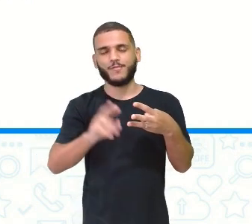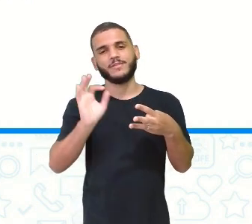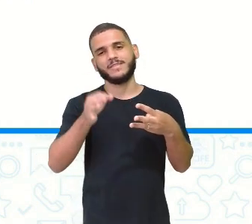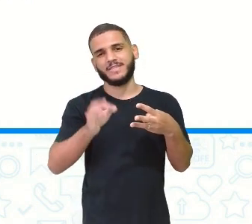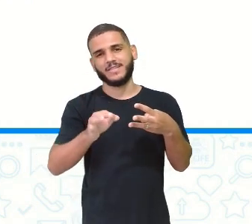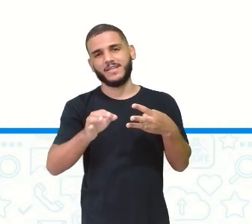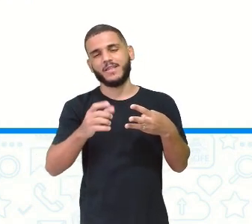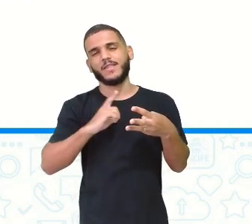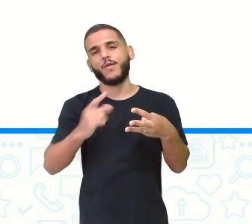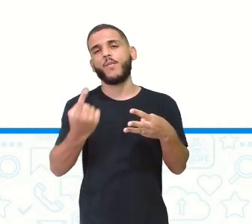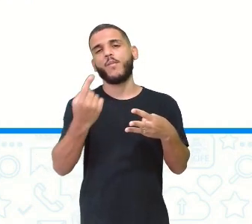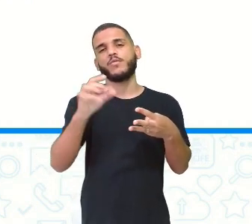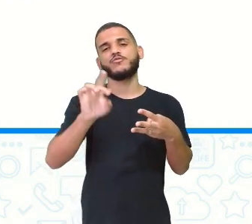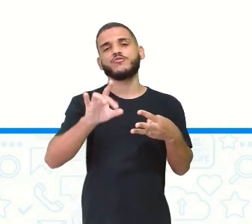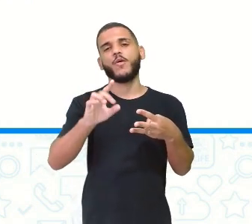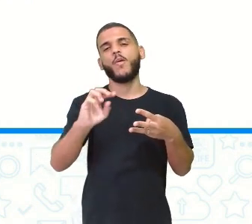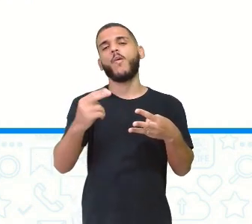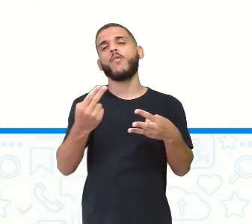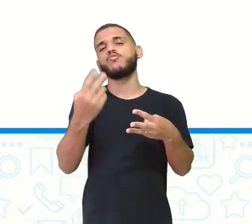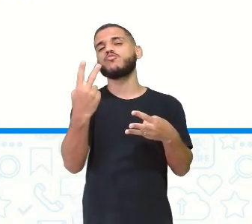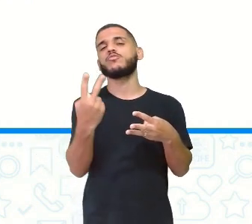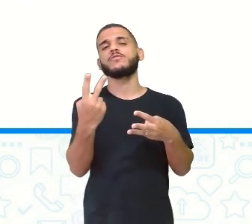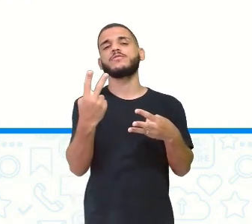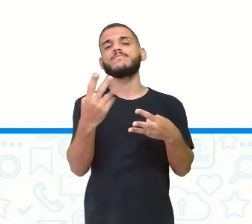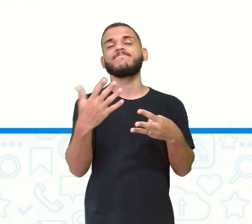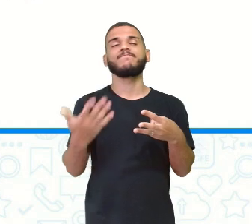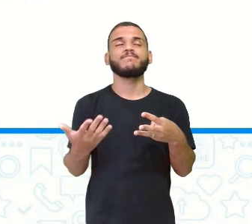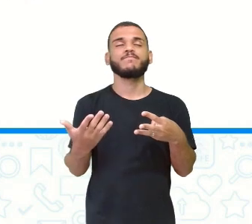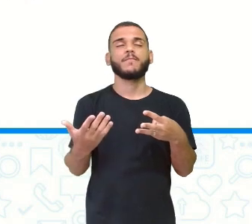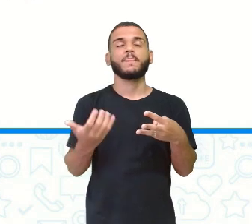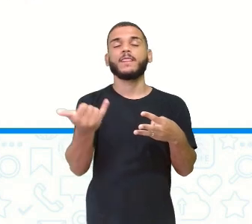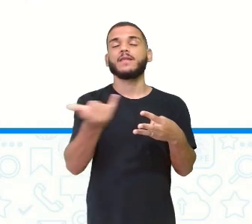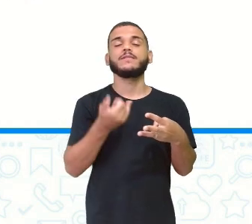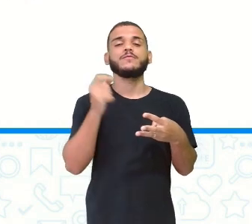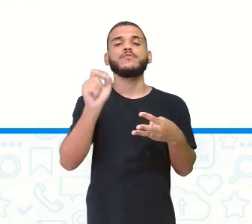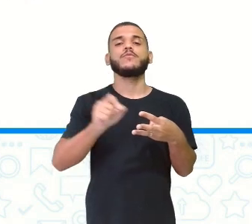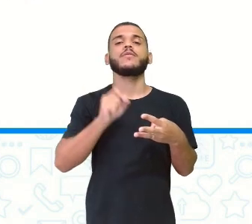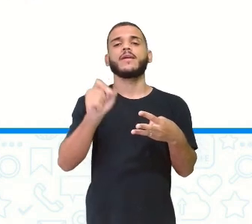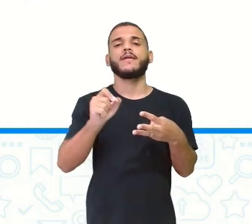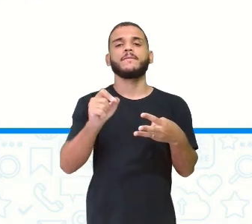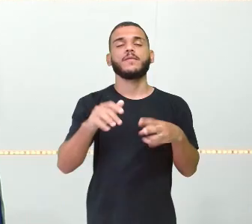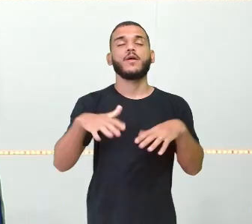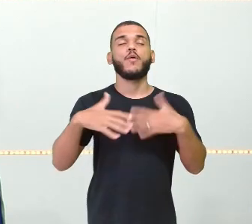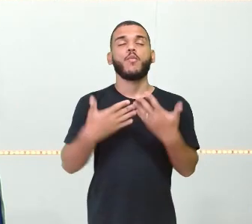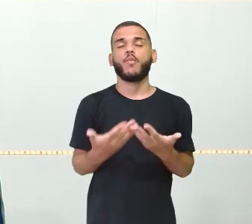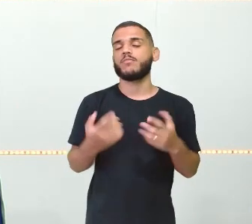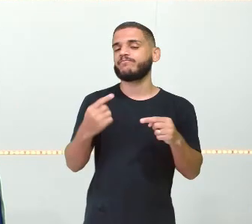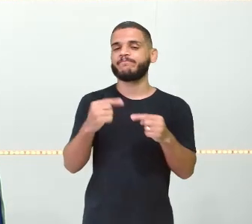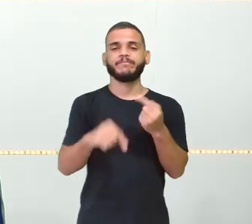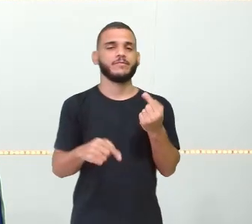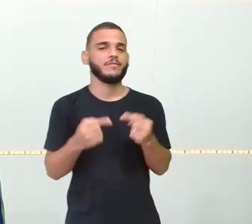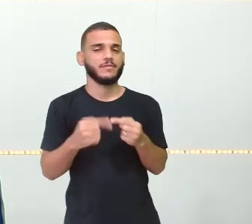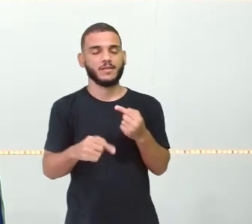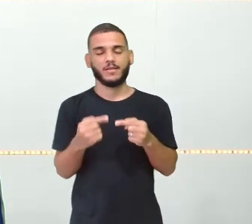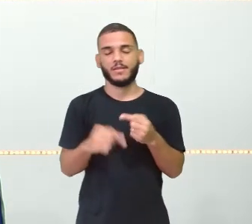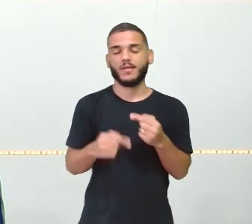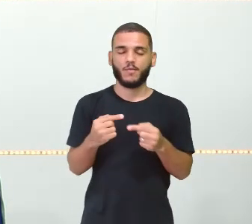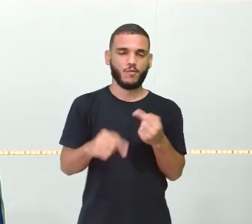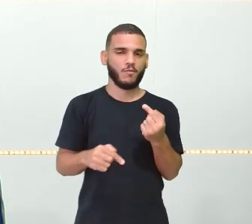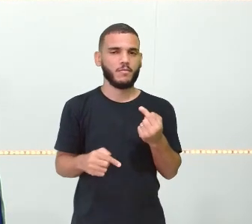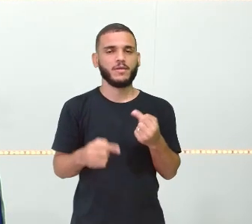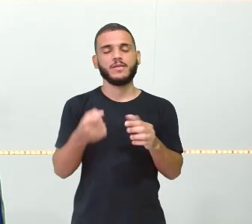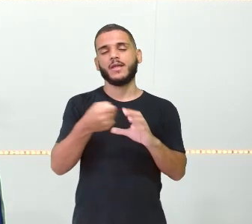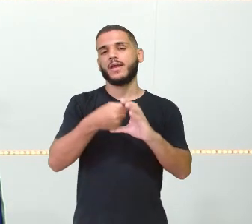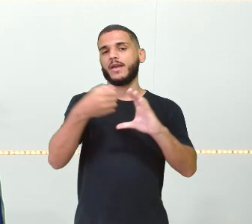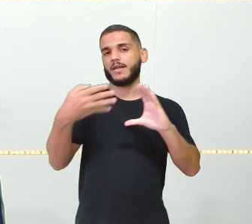só tem uma resposta? O que é que vocês me dizem? Qual alternativa não corresponde às características